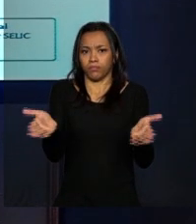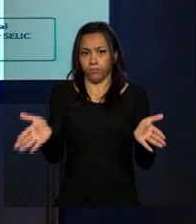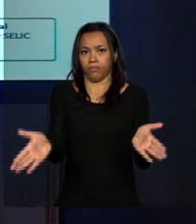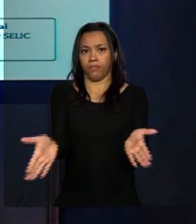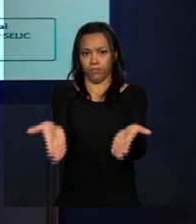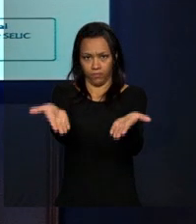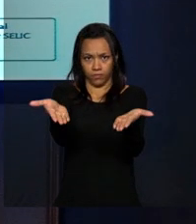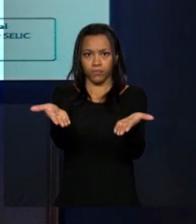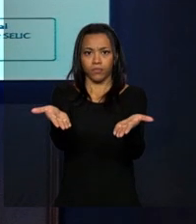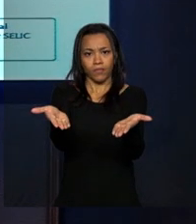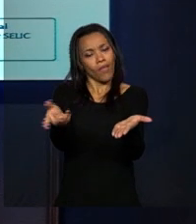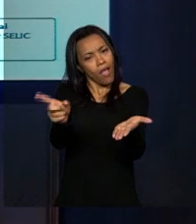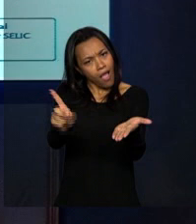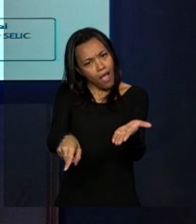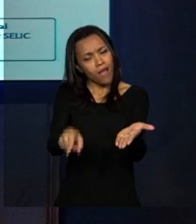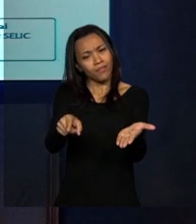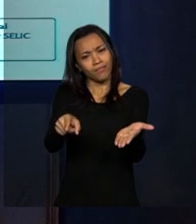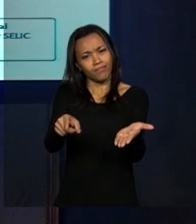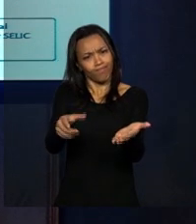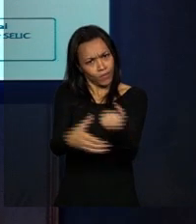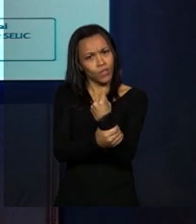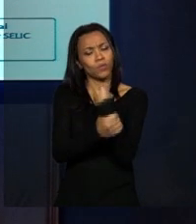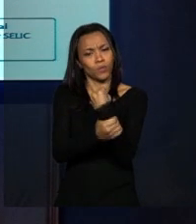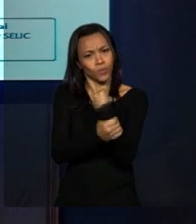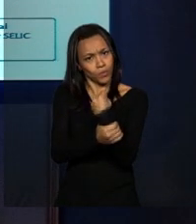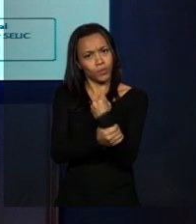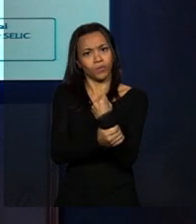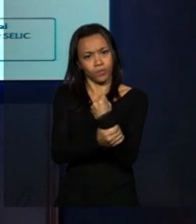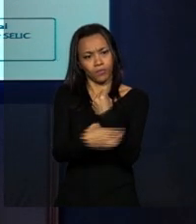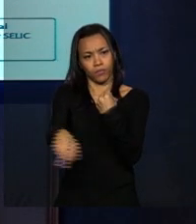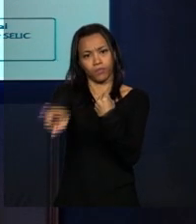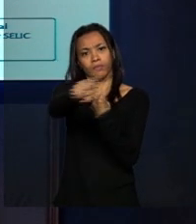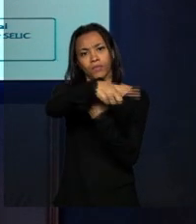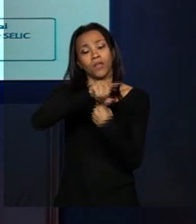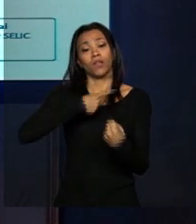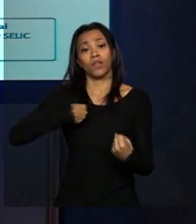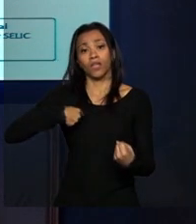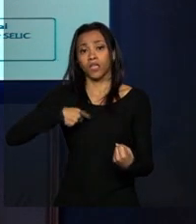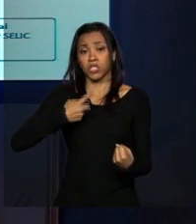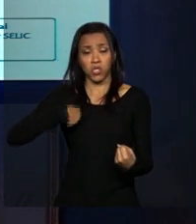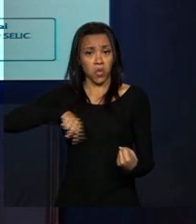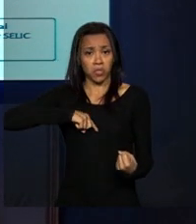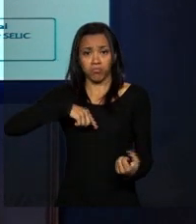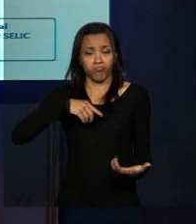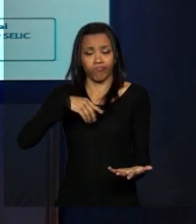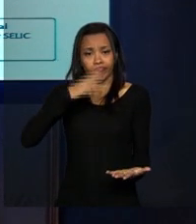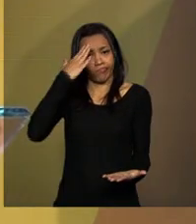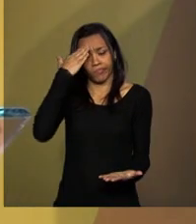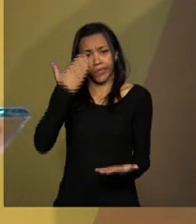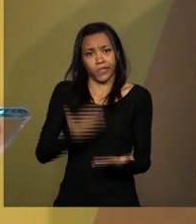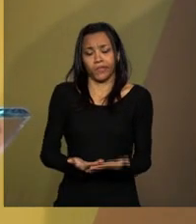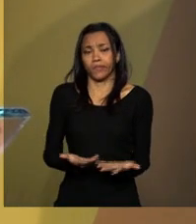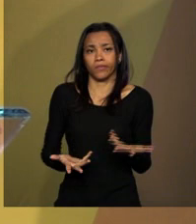incentivo é um incentivo muito sólido e nós acreditamos que isto